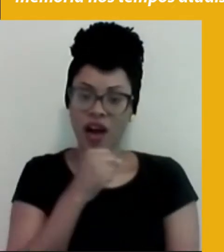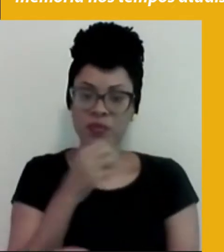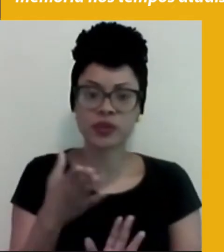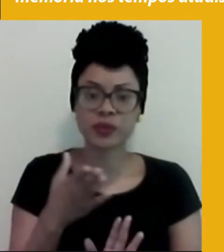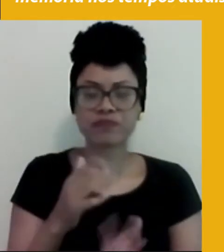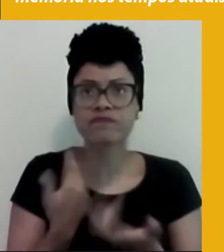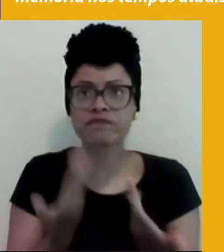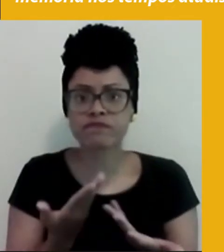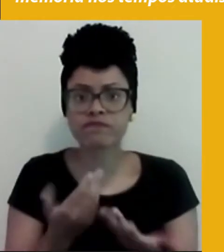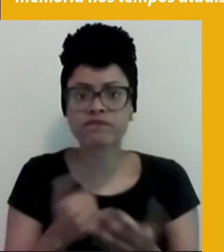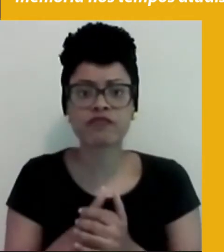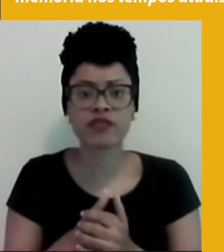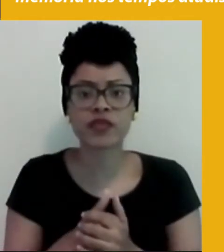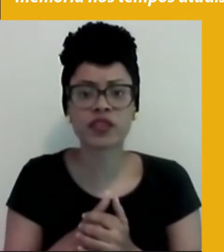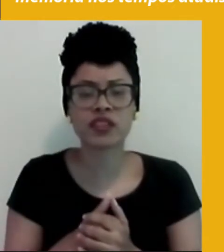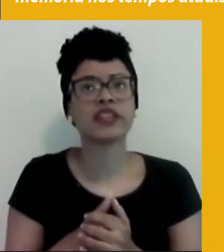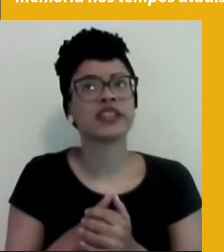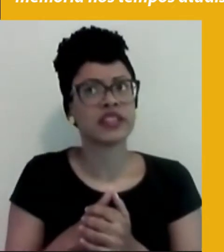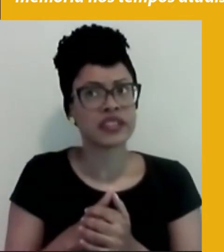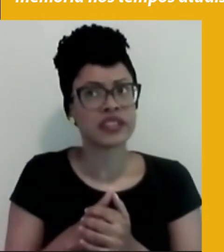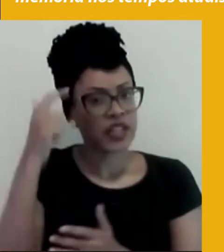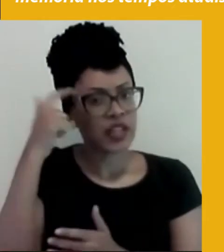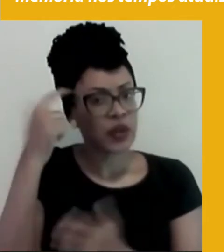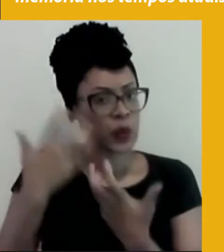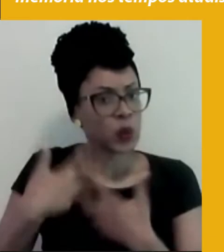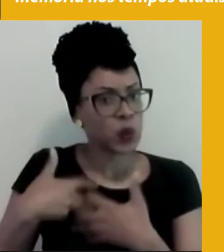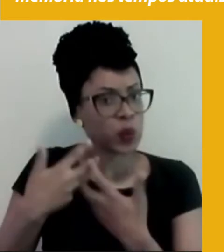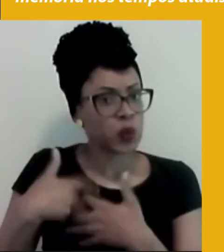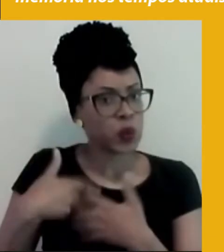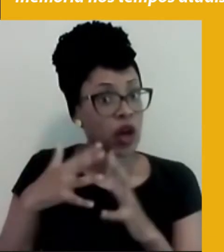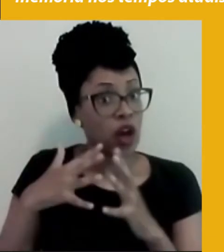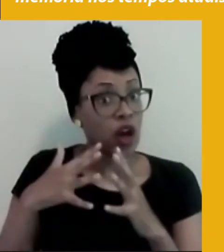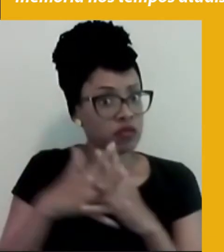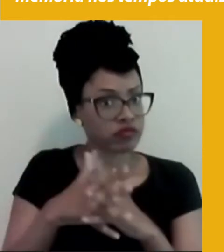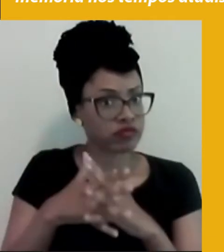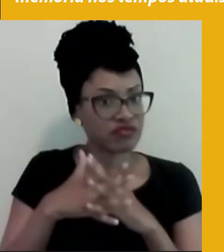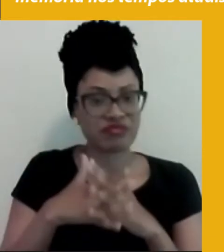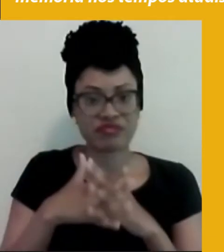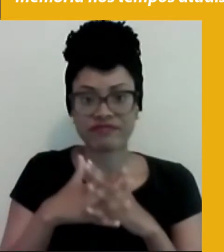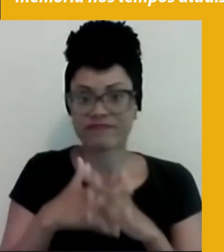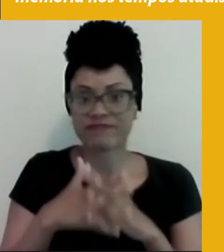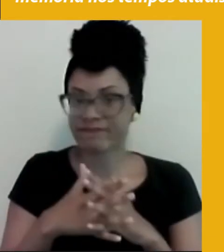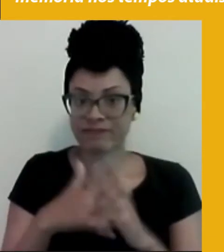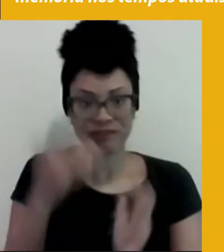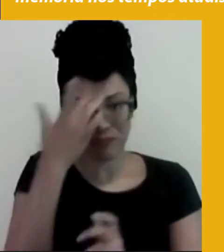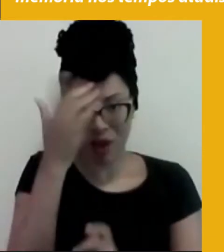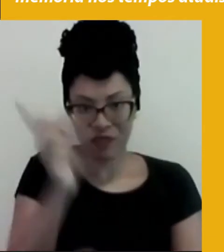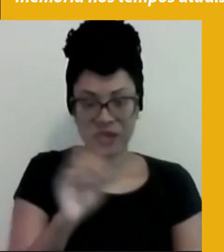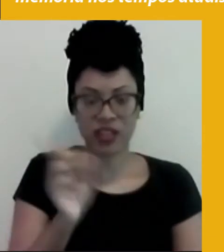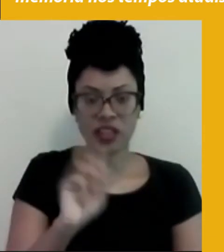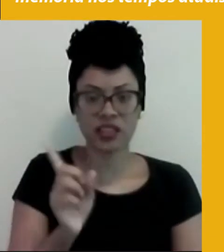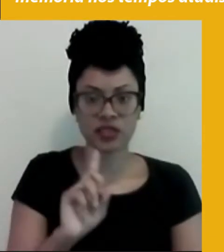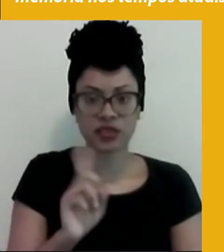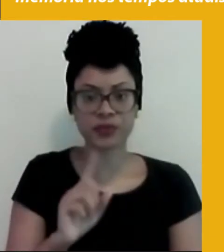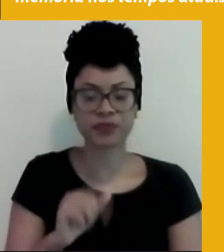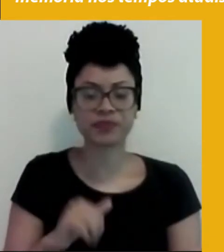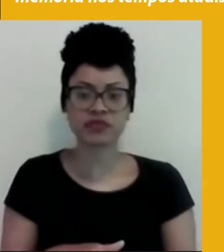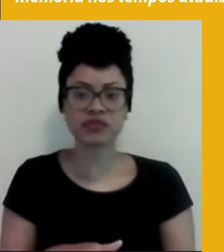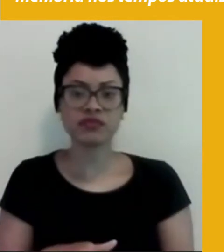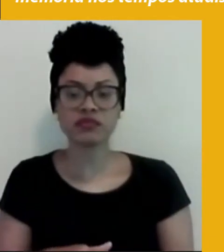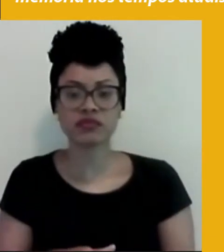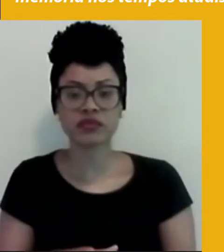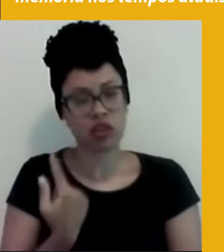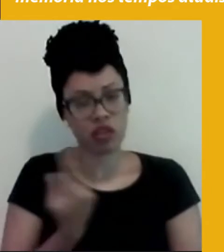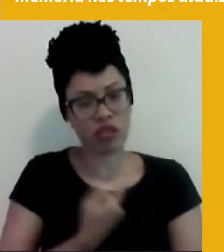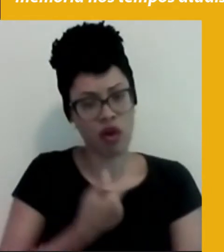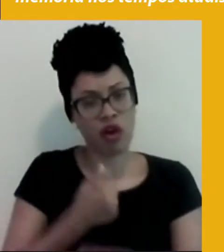exercício complicadíssimo, né? A gente sabe que, ainda mais a gente ligado às ciências